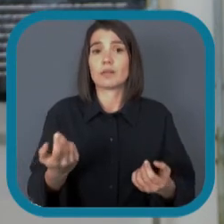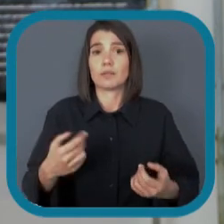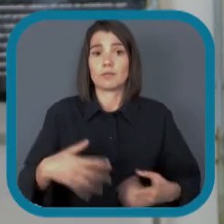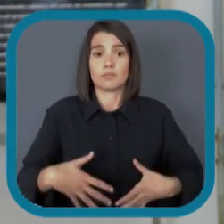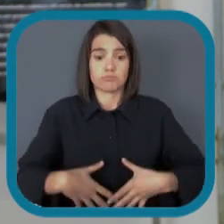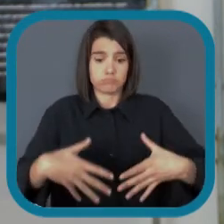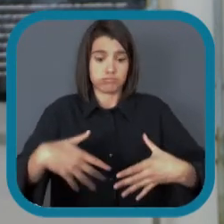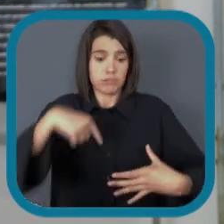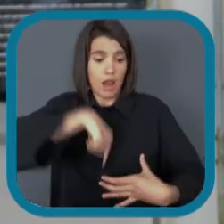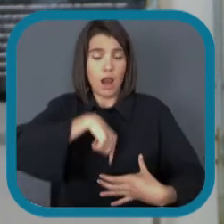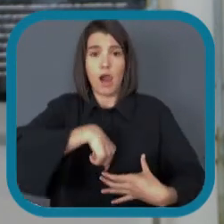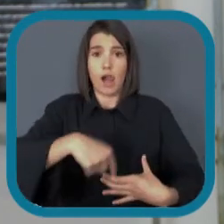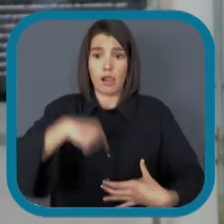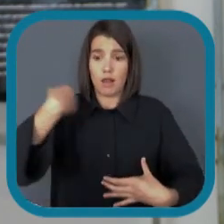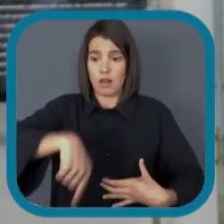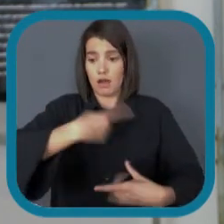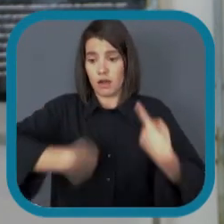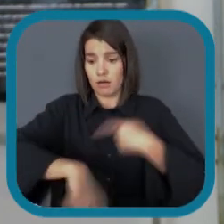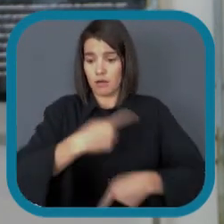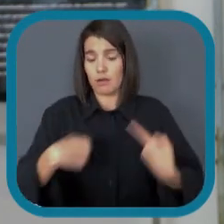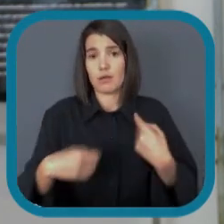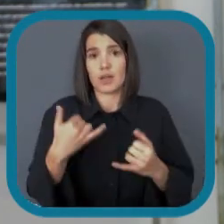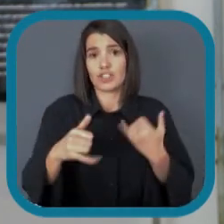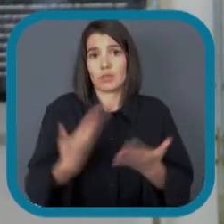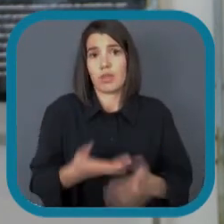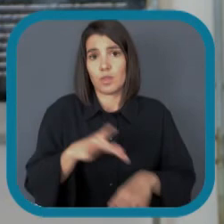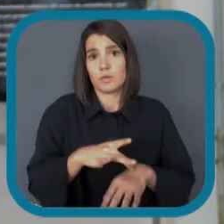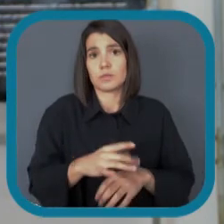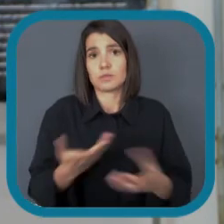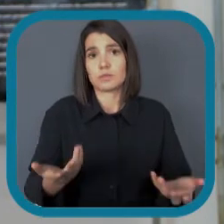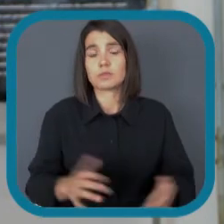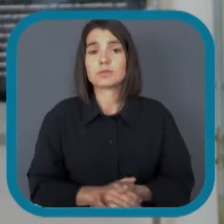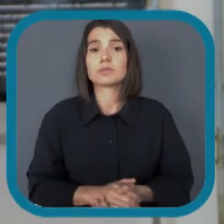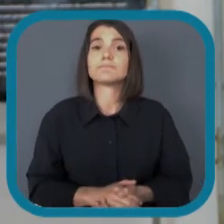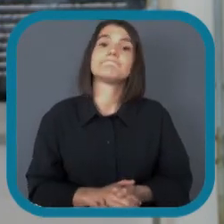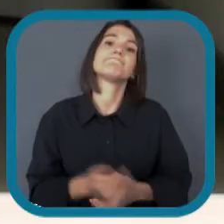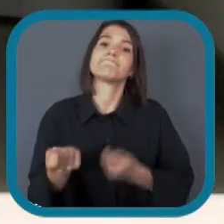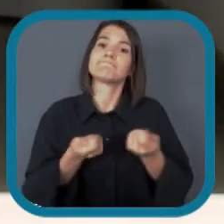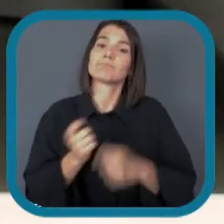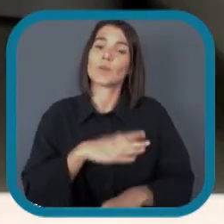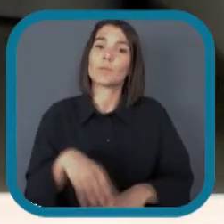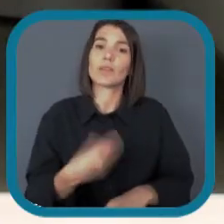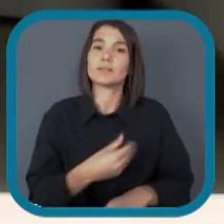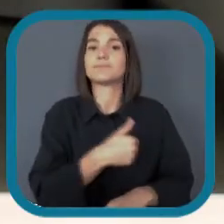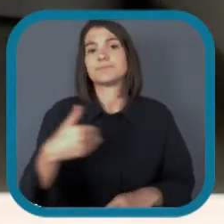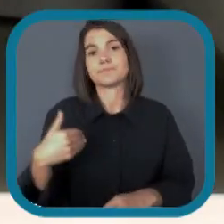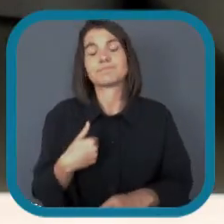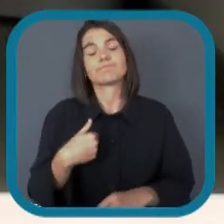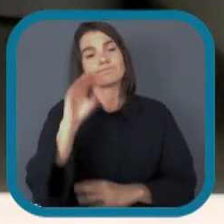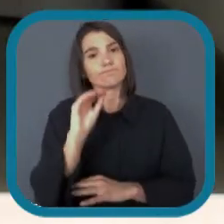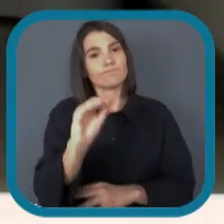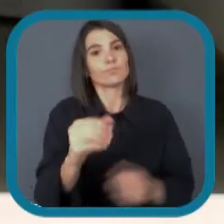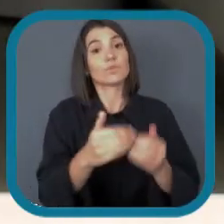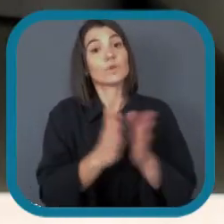são dois seres que estão em contato um com o outro, óbvio que há o risco de transmitir a doença. A Organização Mundial da